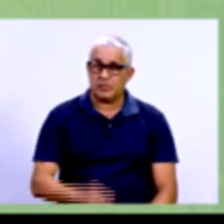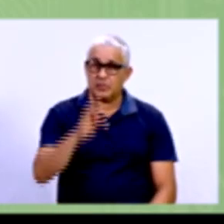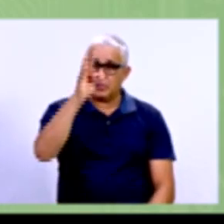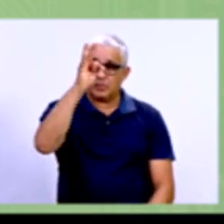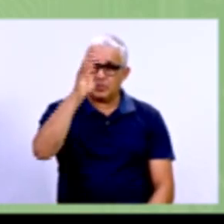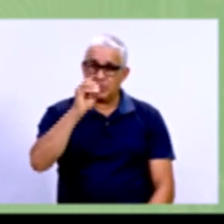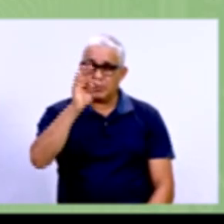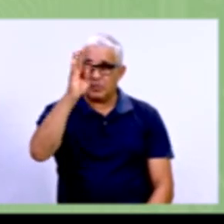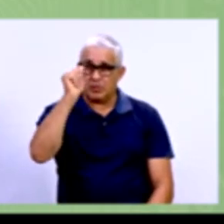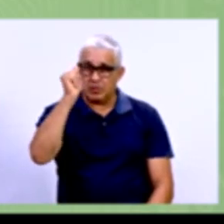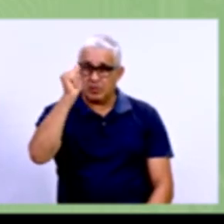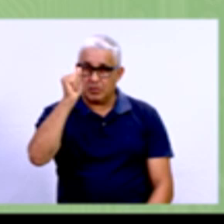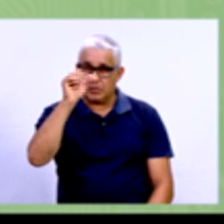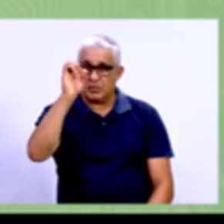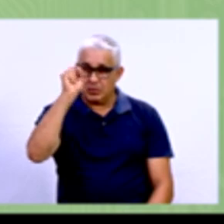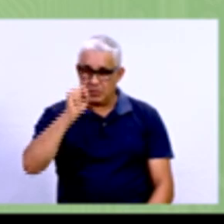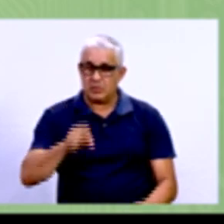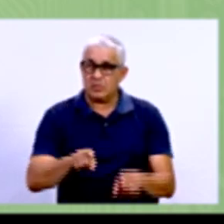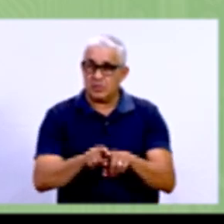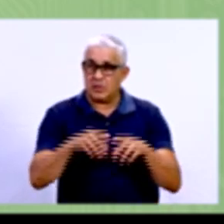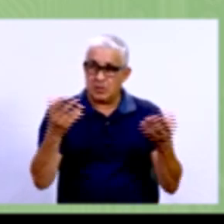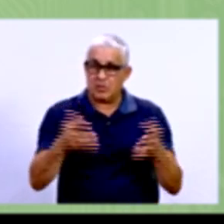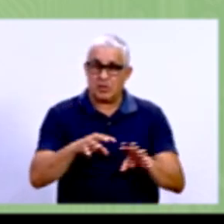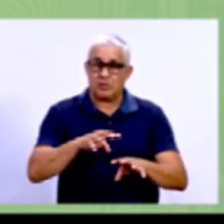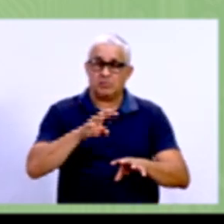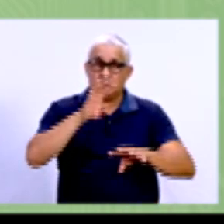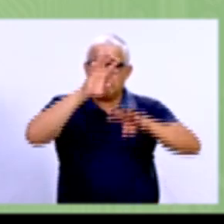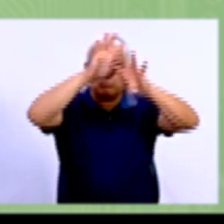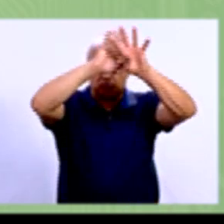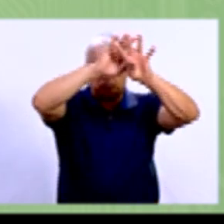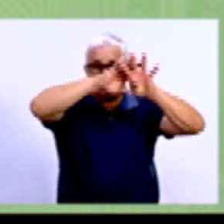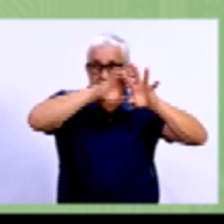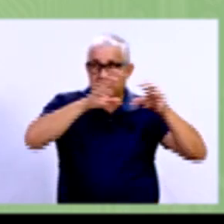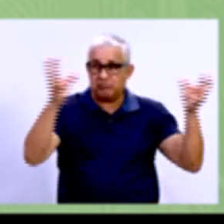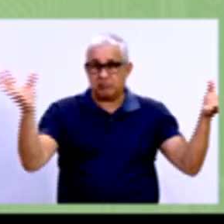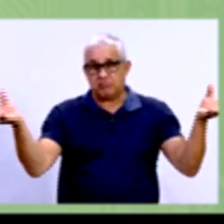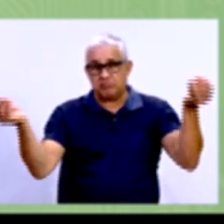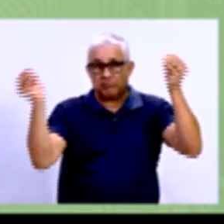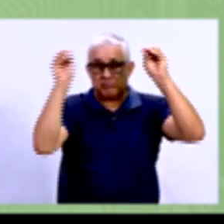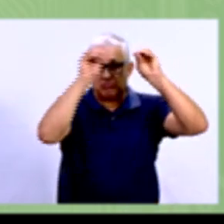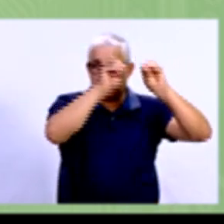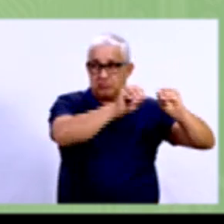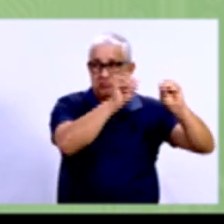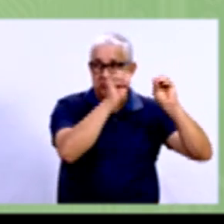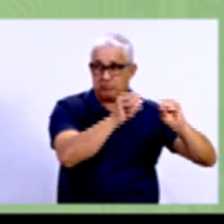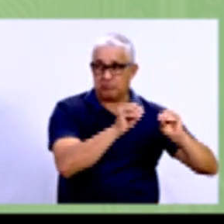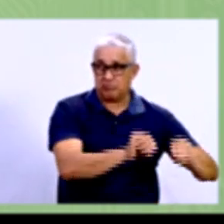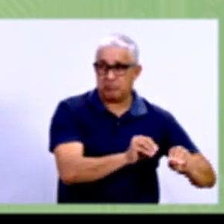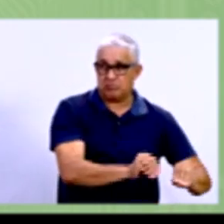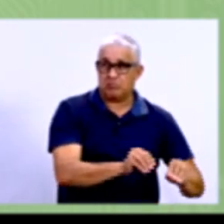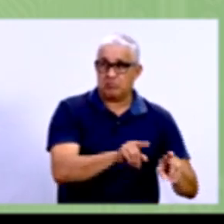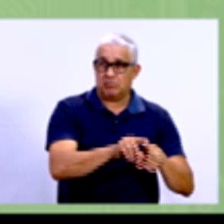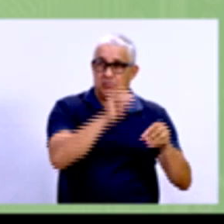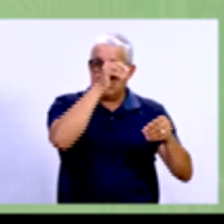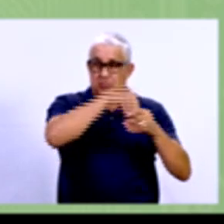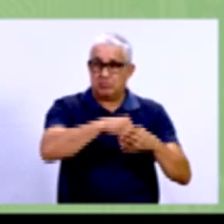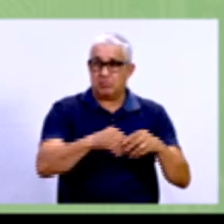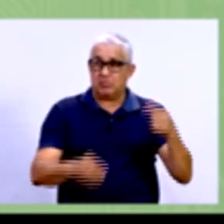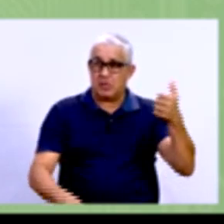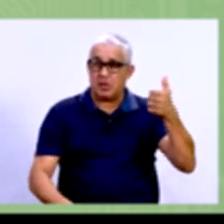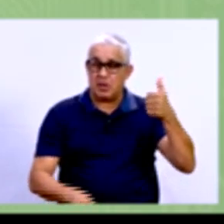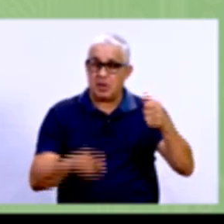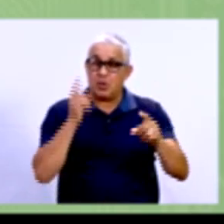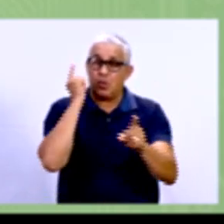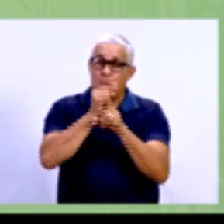totais que a gente trabalha agora com a fórmula, tá? Transferimos os totais para cá e aplicamos na fórmula. Primeiro a gente vai